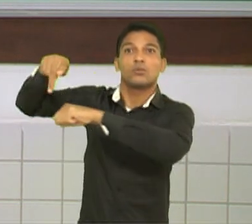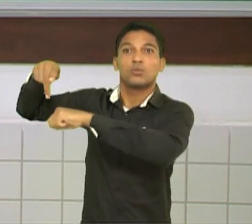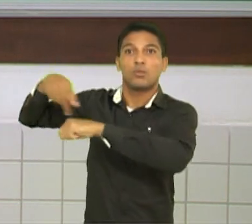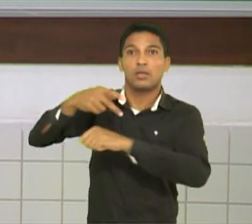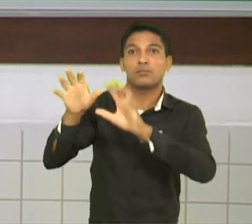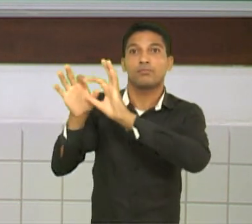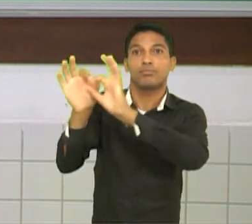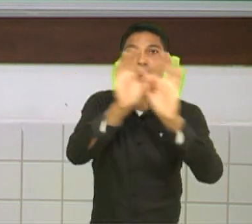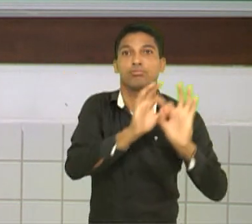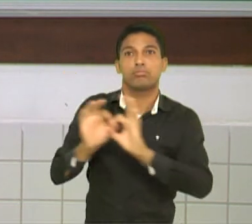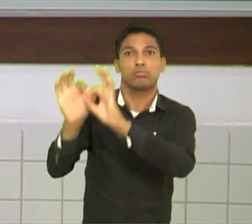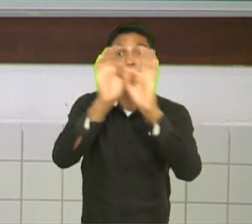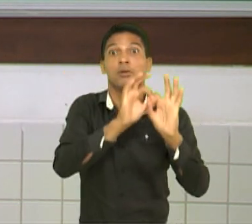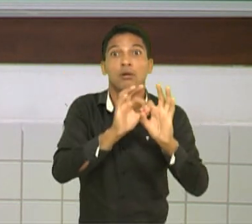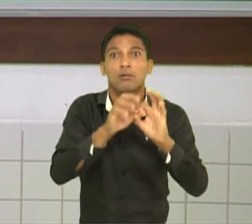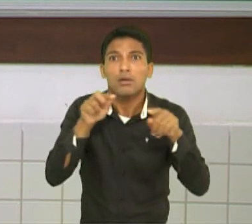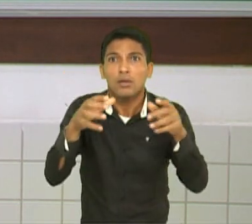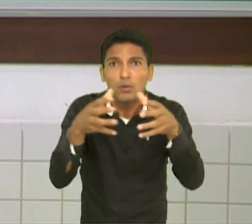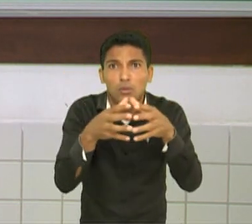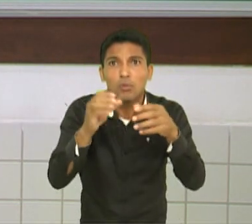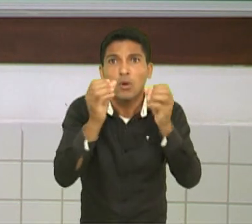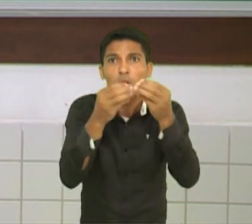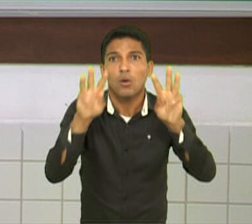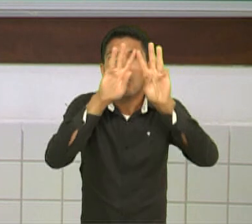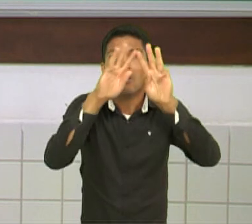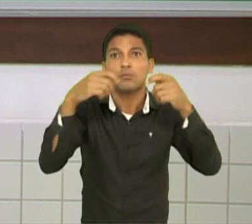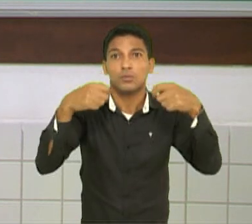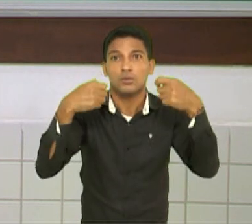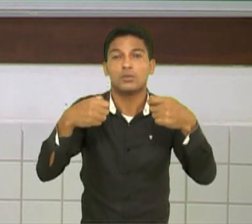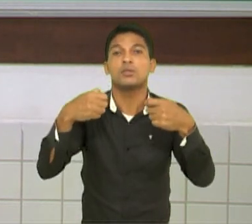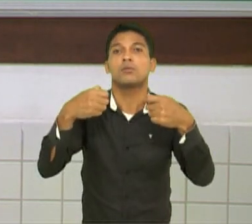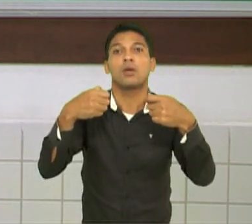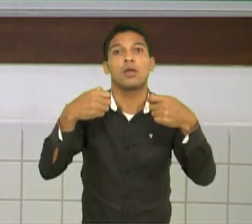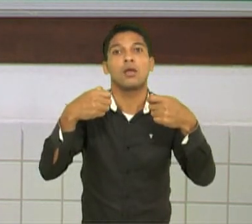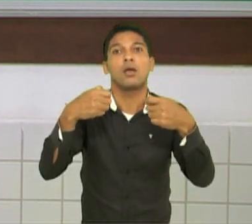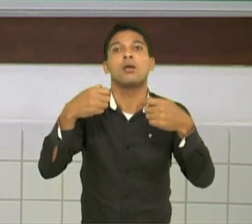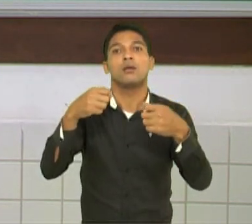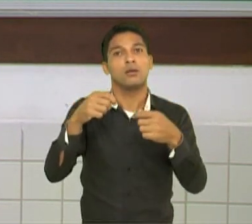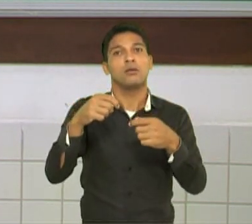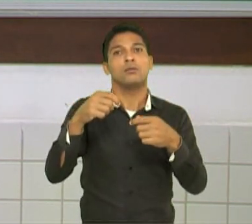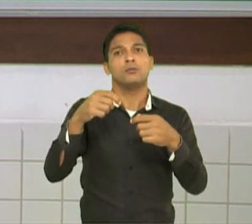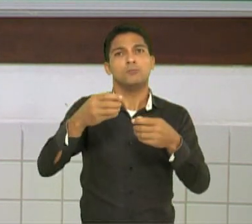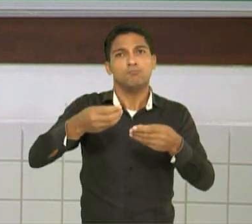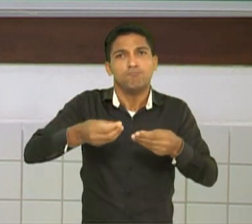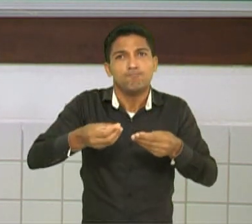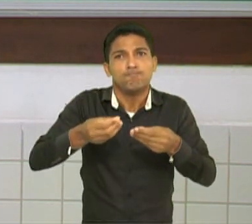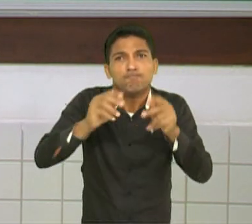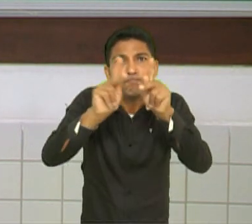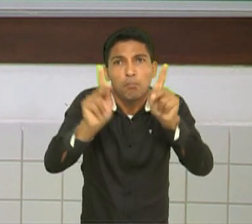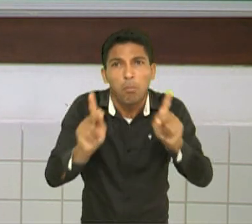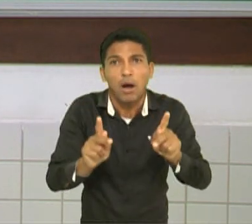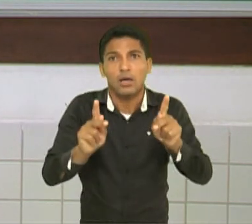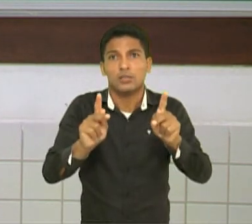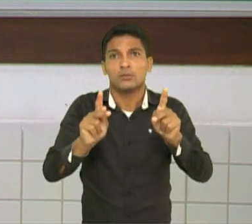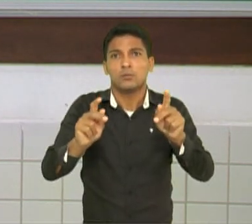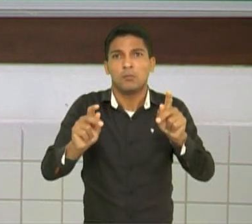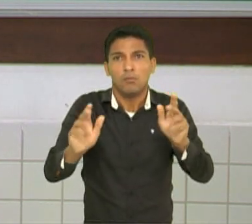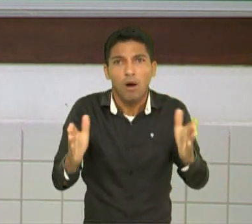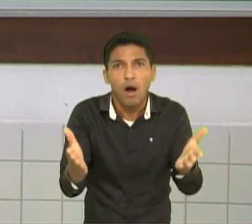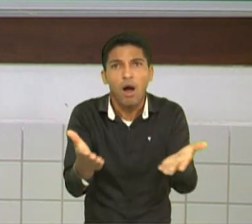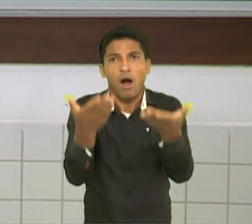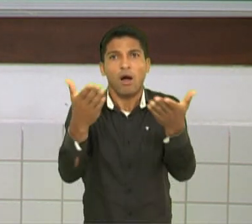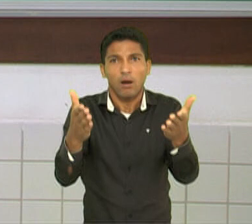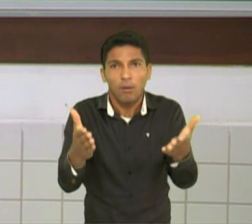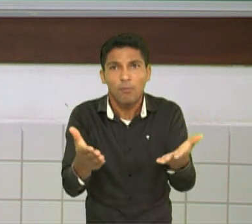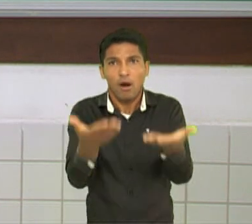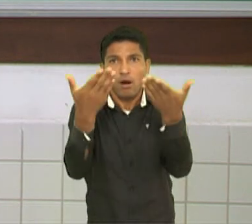que deve zelar pela manutenção da paz, deve mediar conflitos, deve evitar